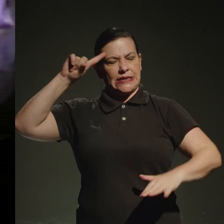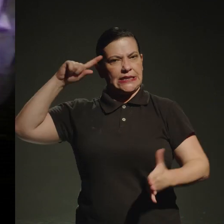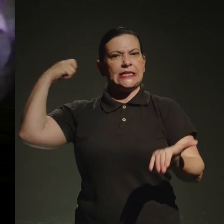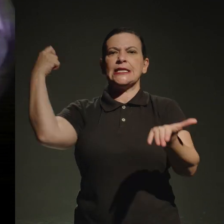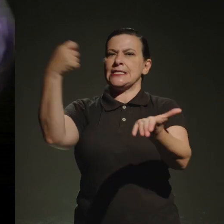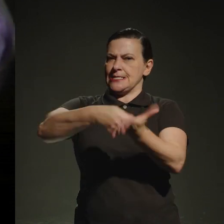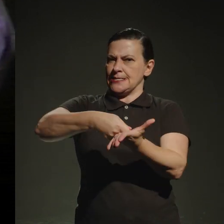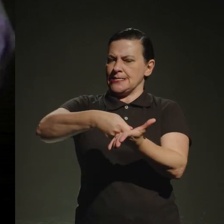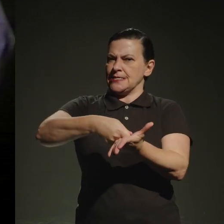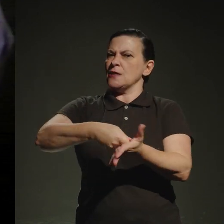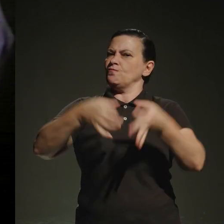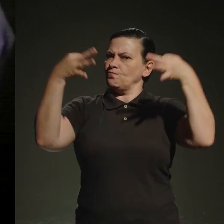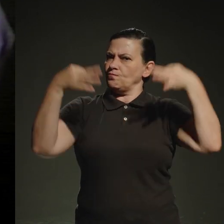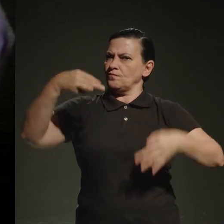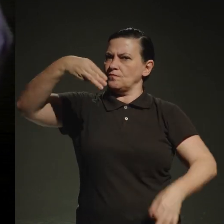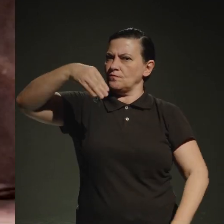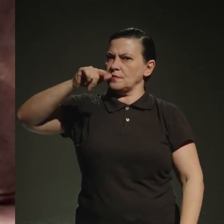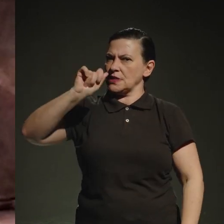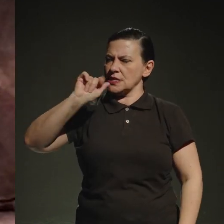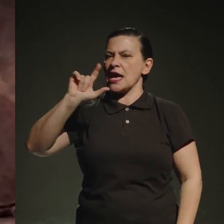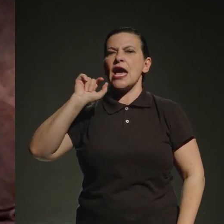as providências tomadas para tanto.